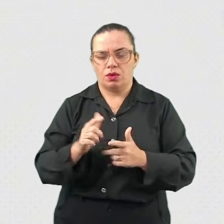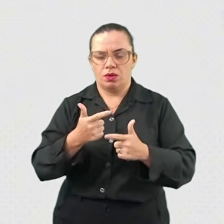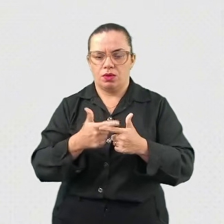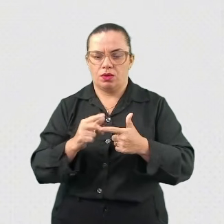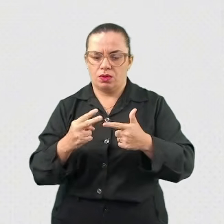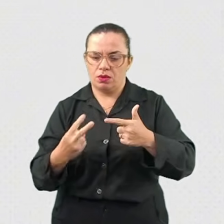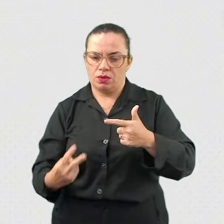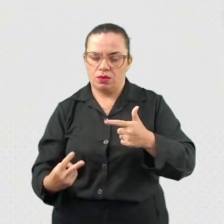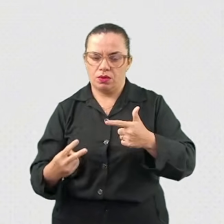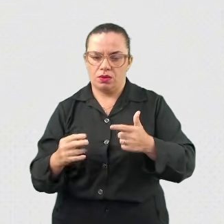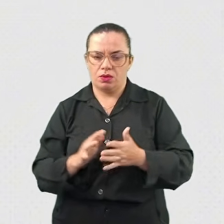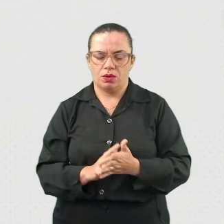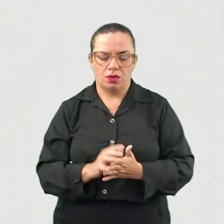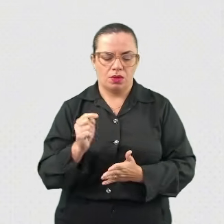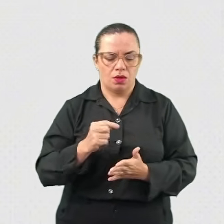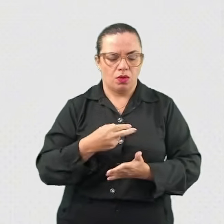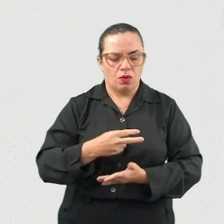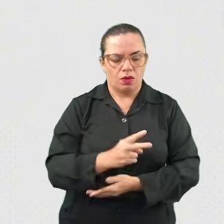por 2, que vai dar 21,